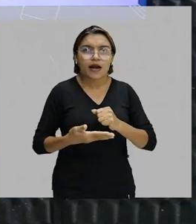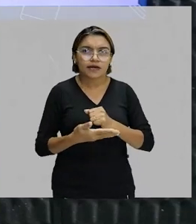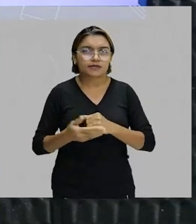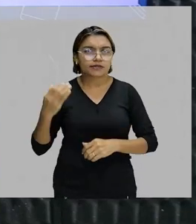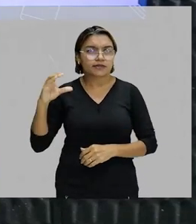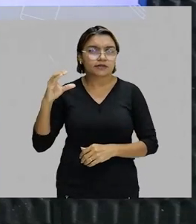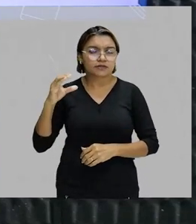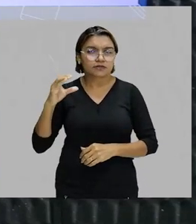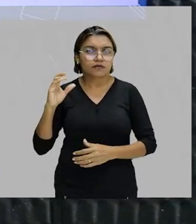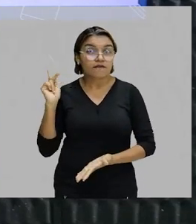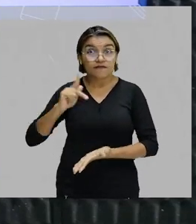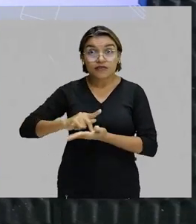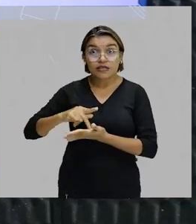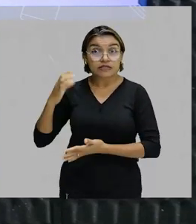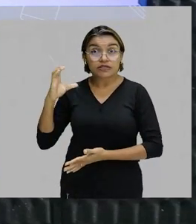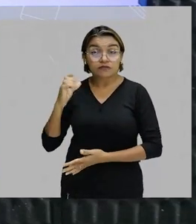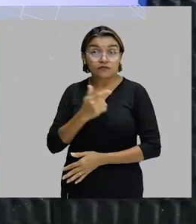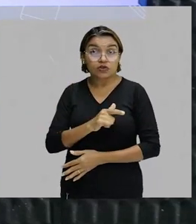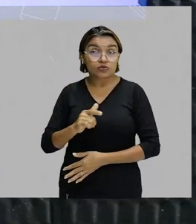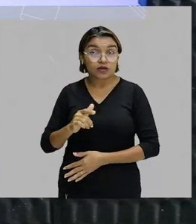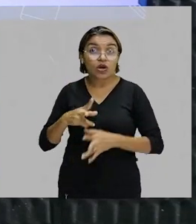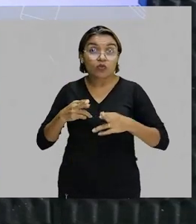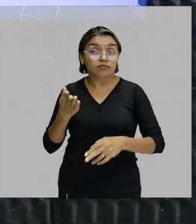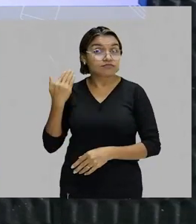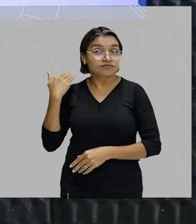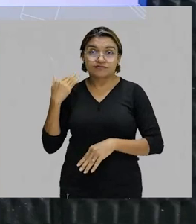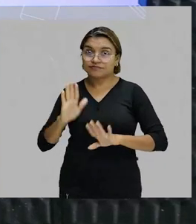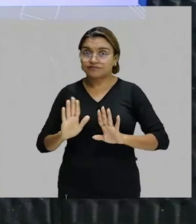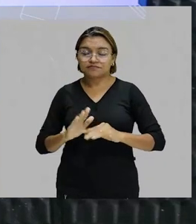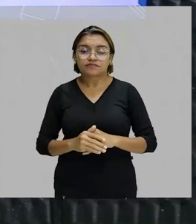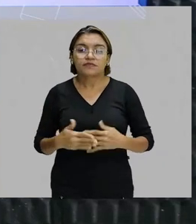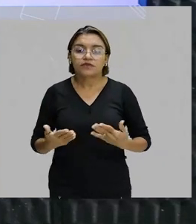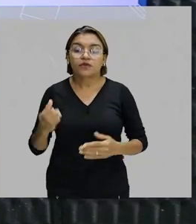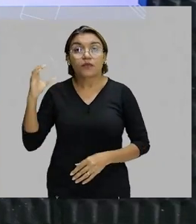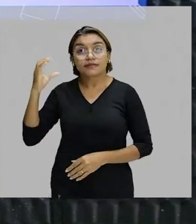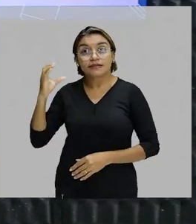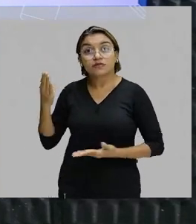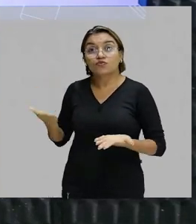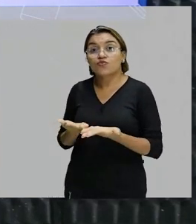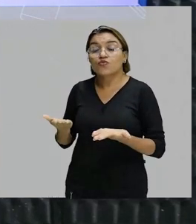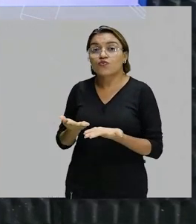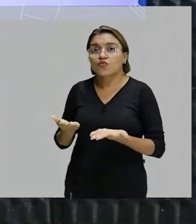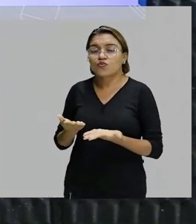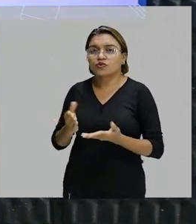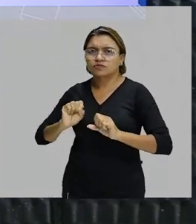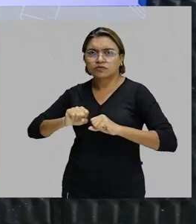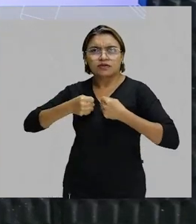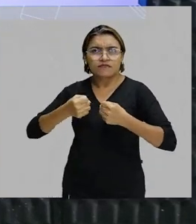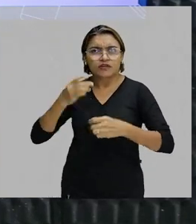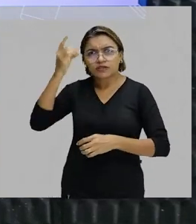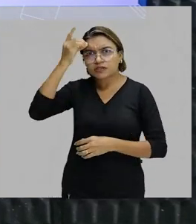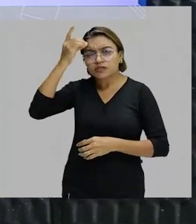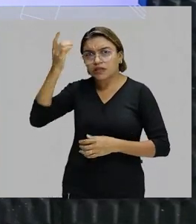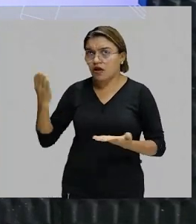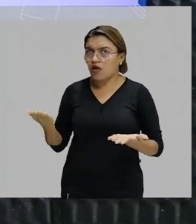melhor legitimação científica como tinham antigamente tá então a Ciência Hoje não defende mais essas ideias que a